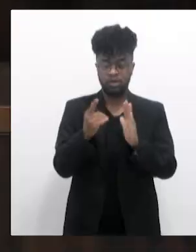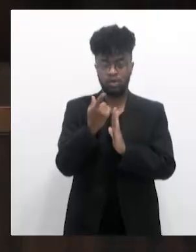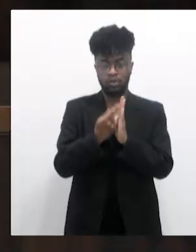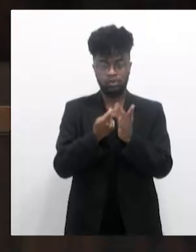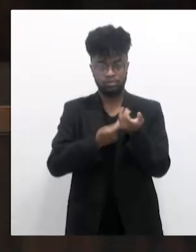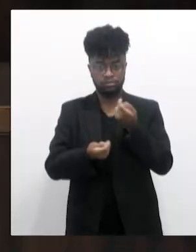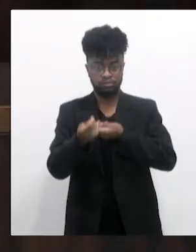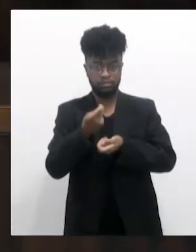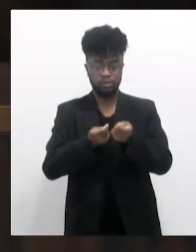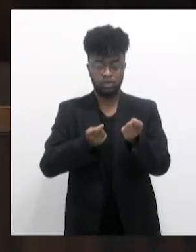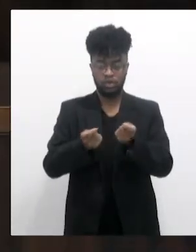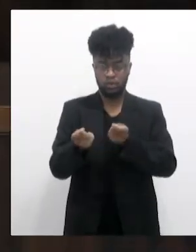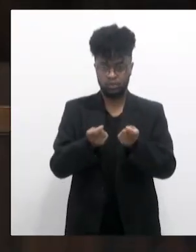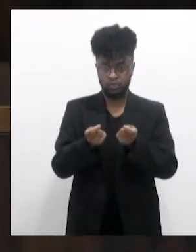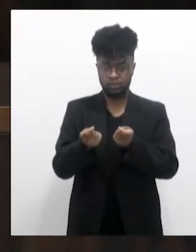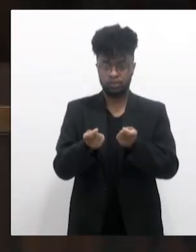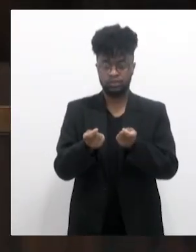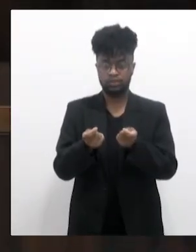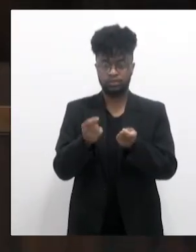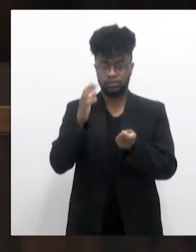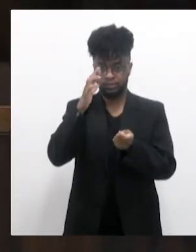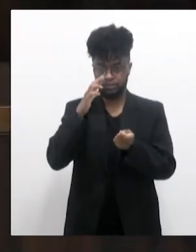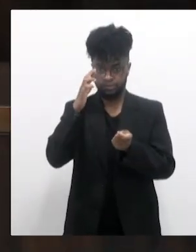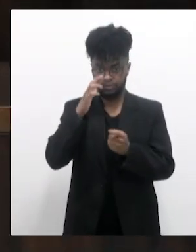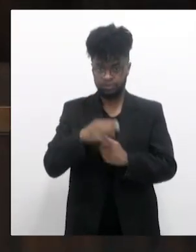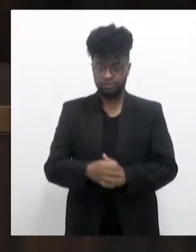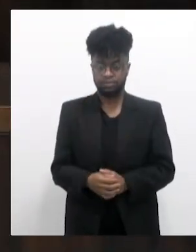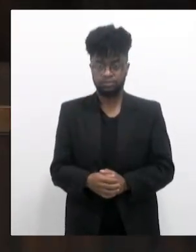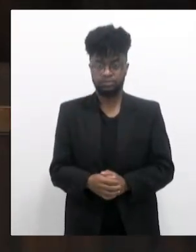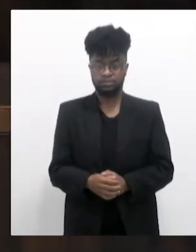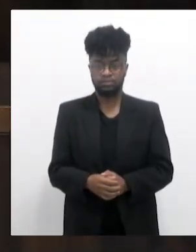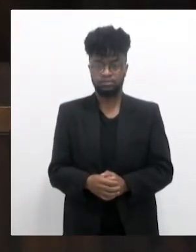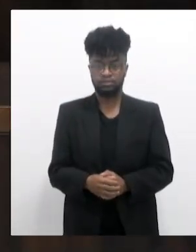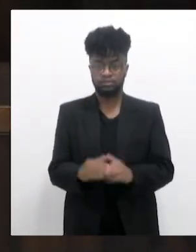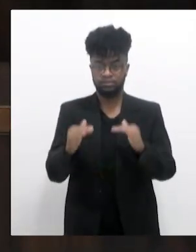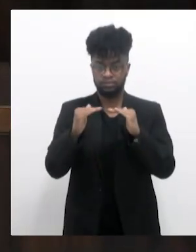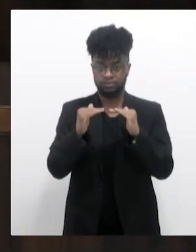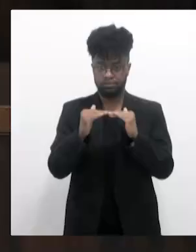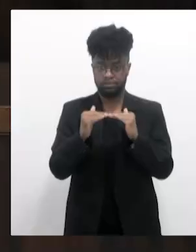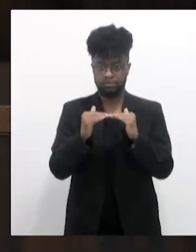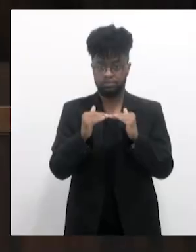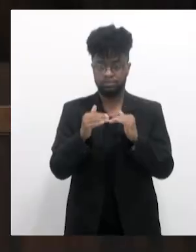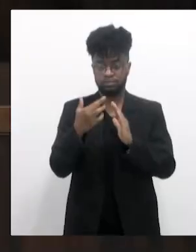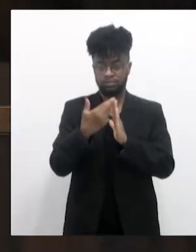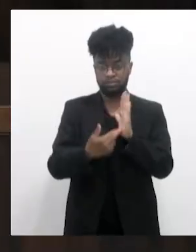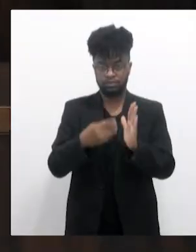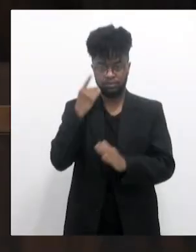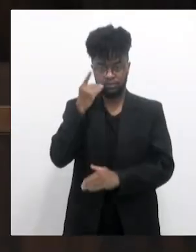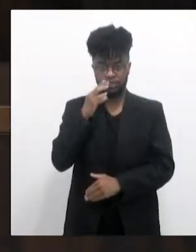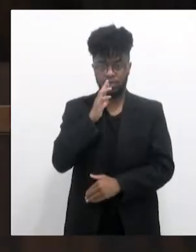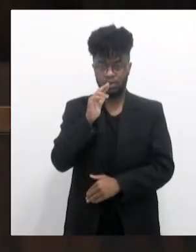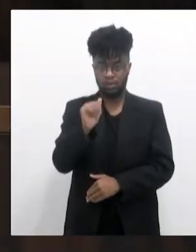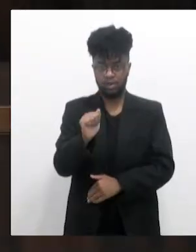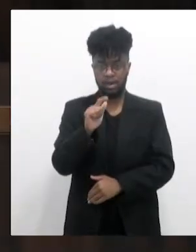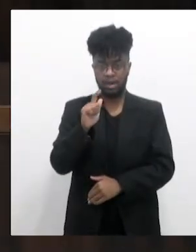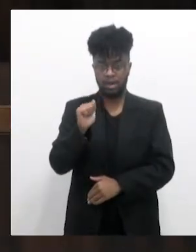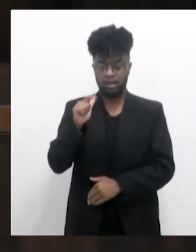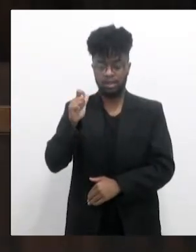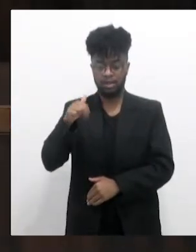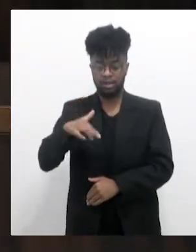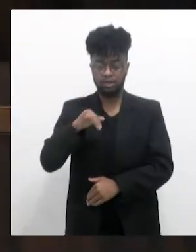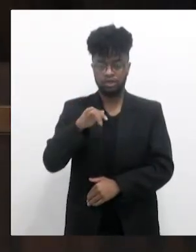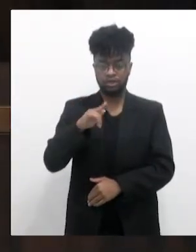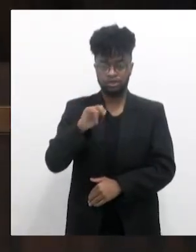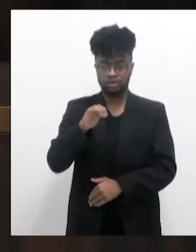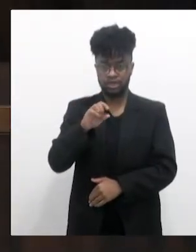orçamento, finanças, fiscalização financeira e controle favorável. Relatores: deputado Rodrigo Amorim, Alan Lopes, Gisele Monteiro,